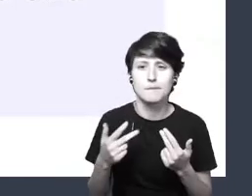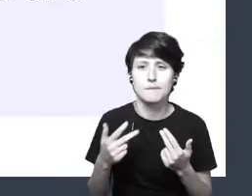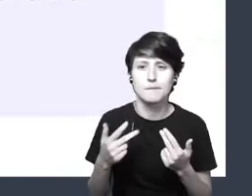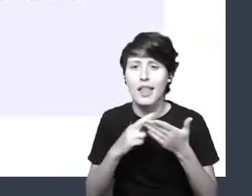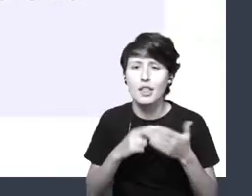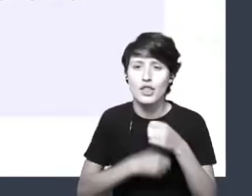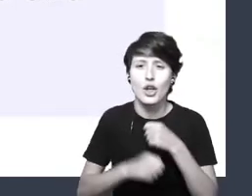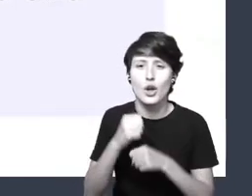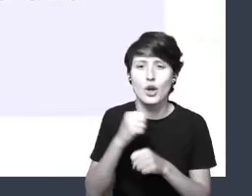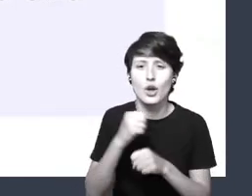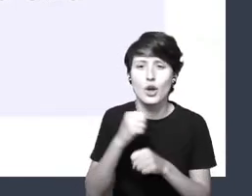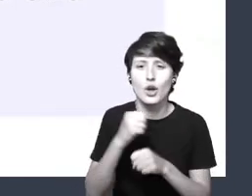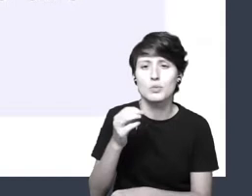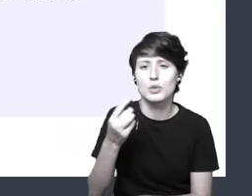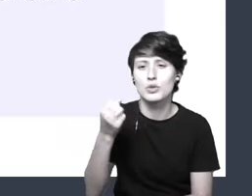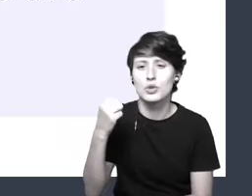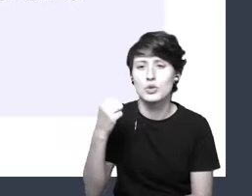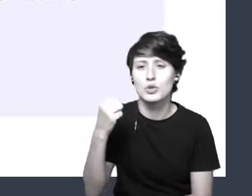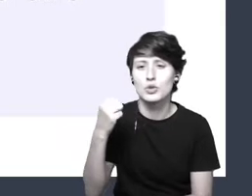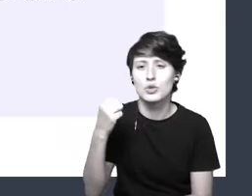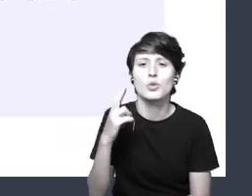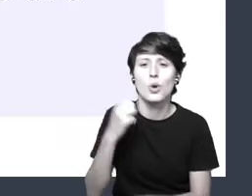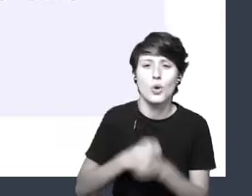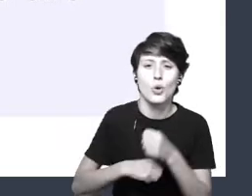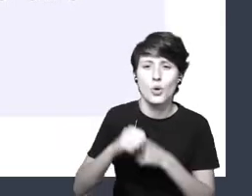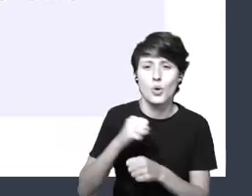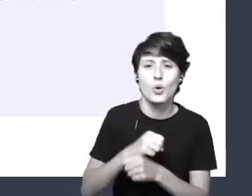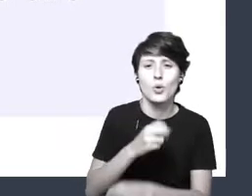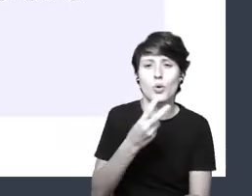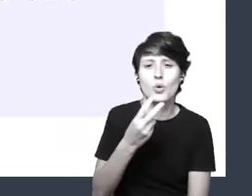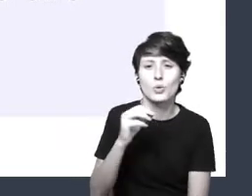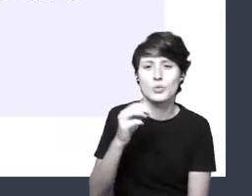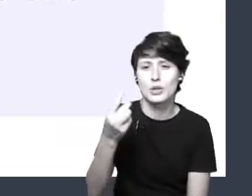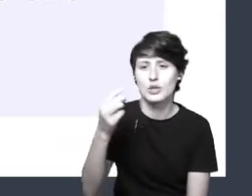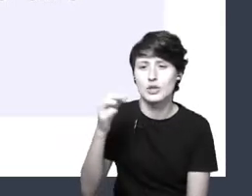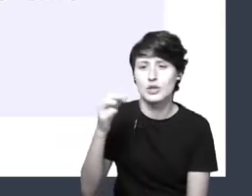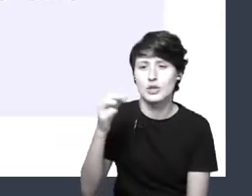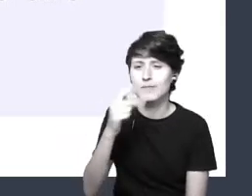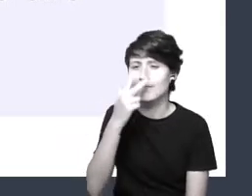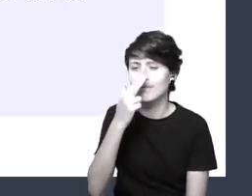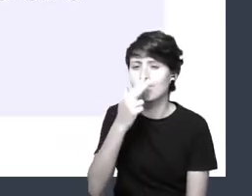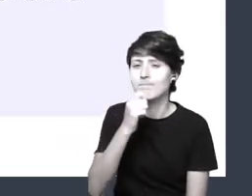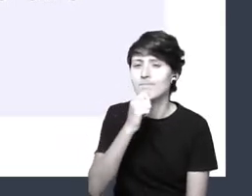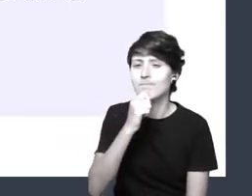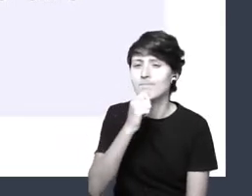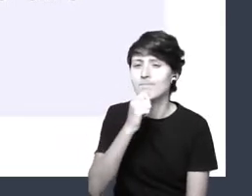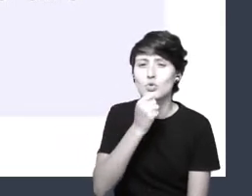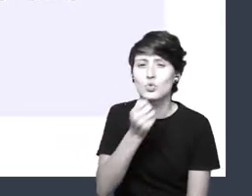de 2019, mas ainda continua muito parecido, os números são muito parecidos ainda. Teve